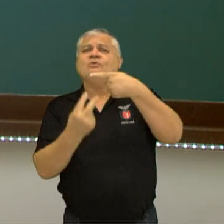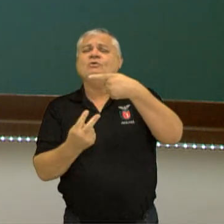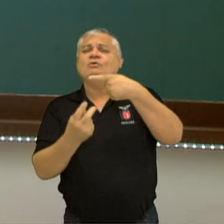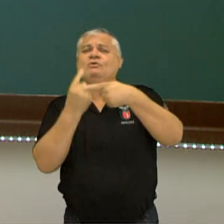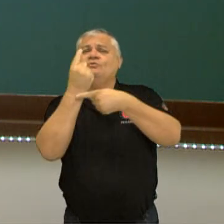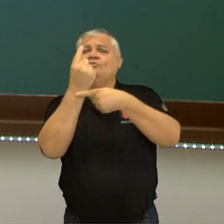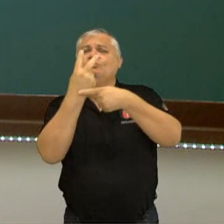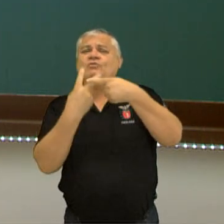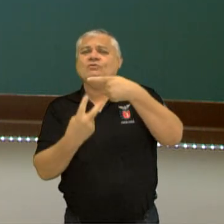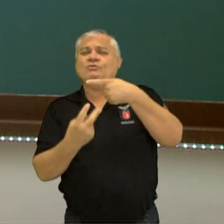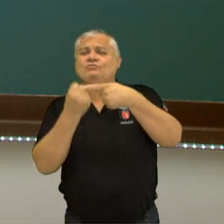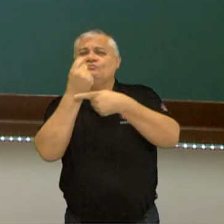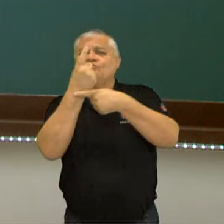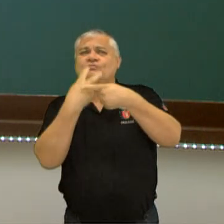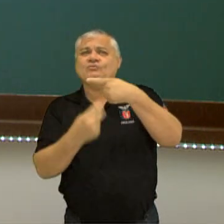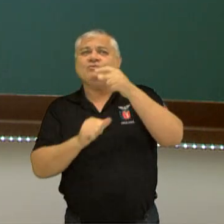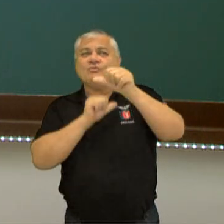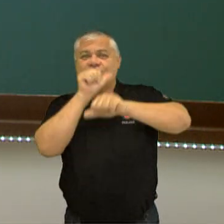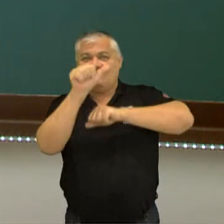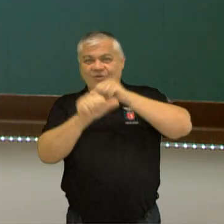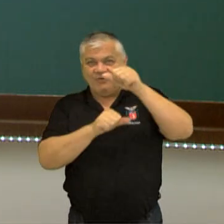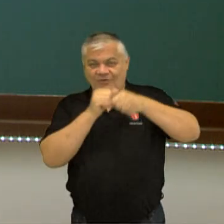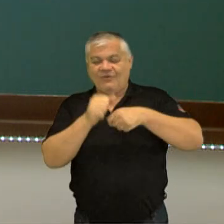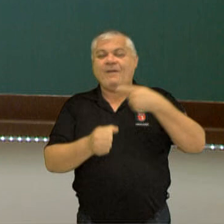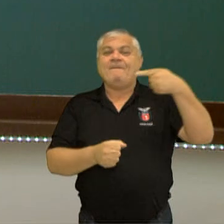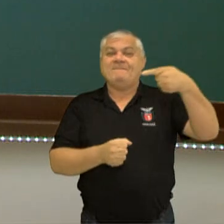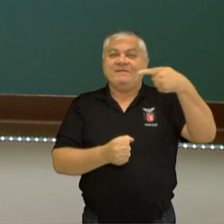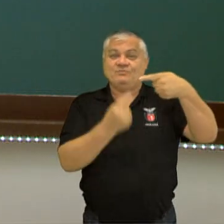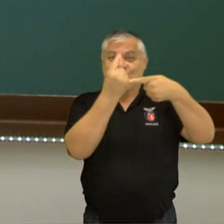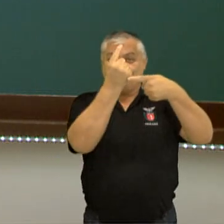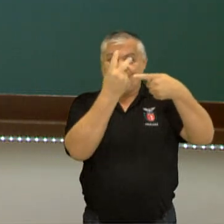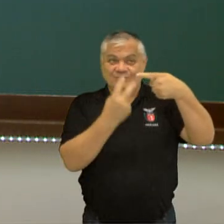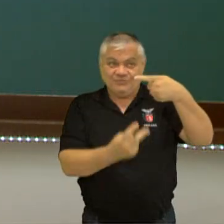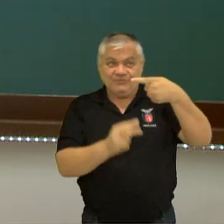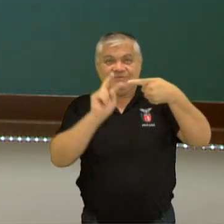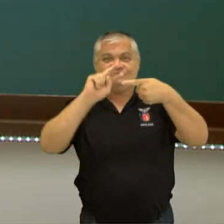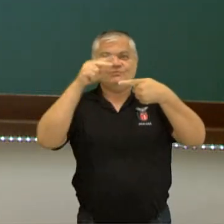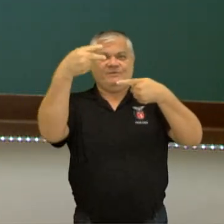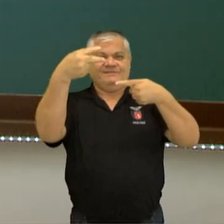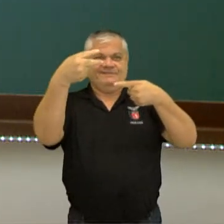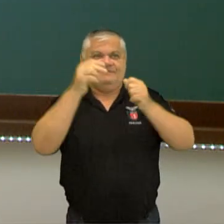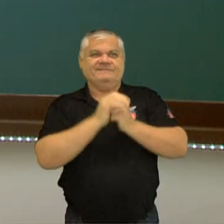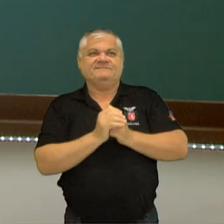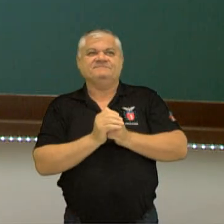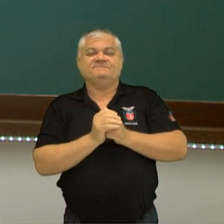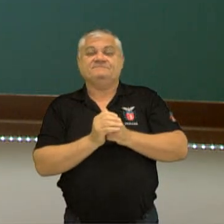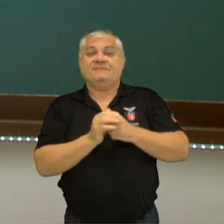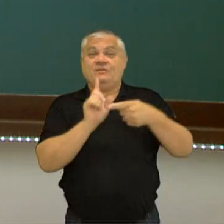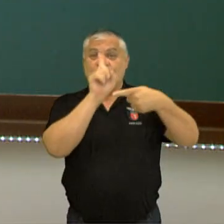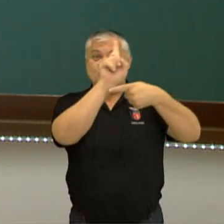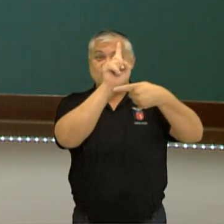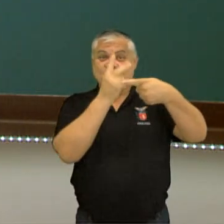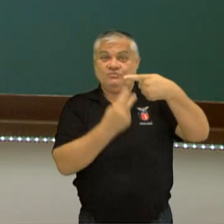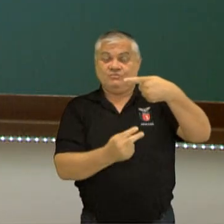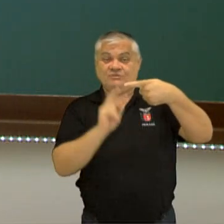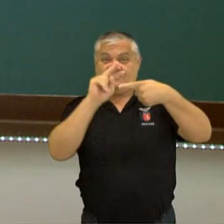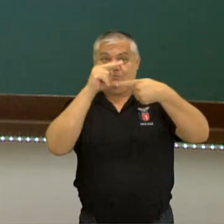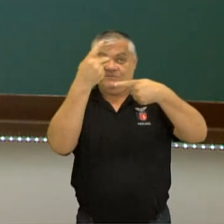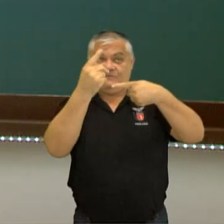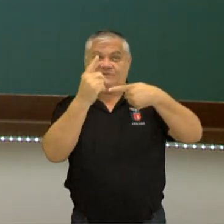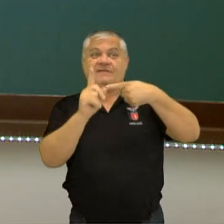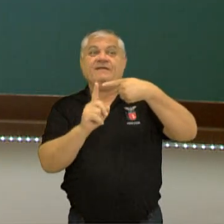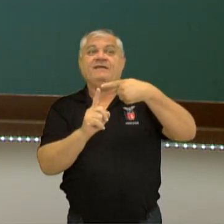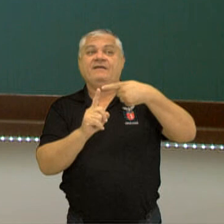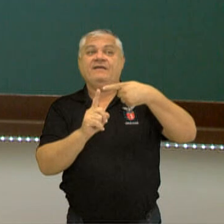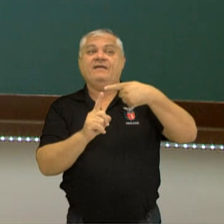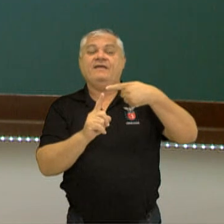você substitui no lugar do seno menos meio e eleva ao quadrado. Menos meio ao quadrado